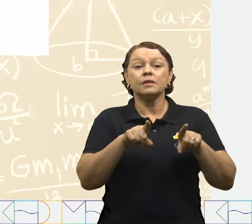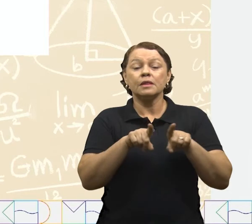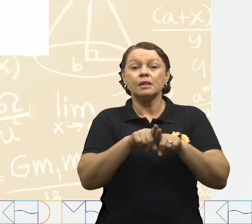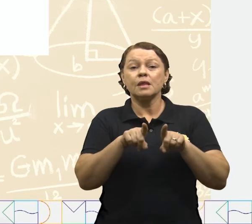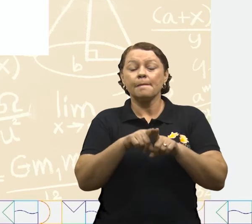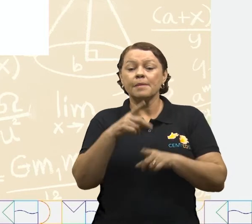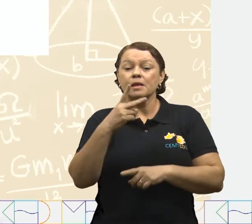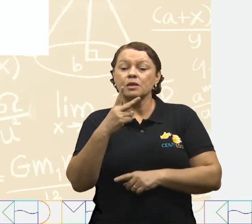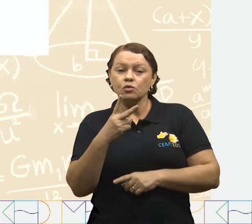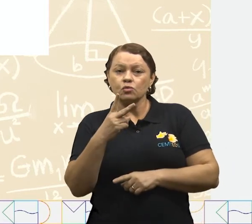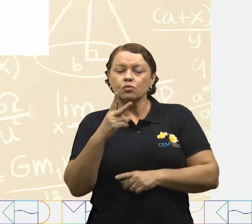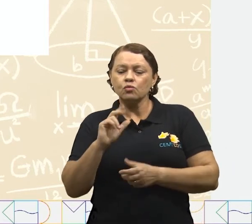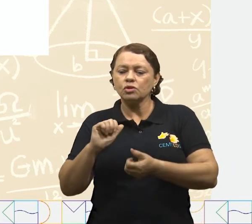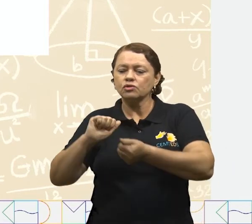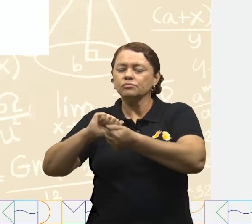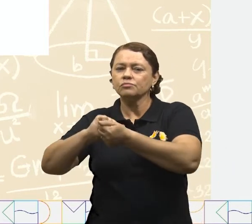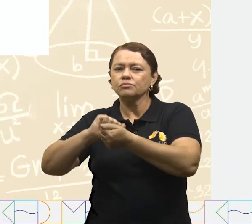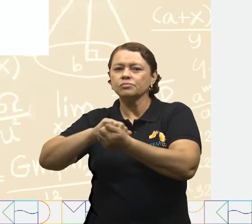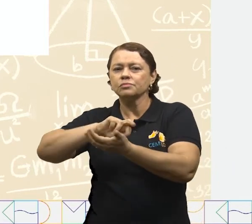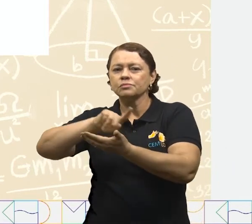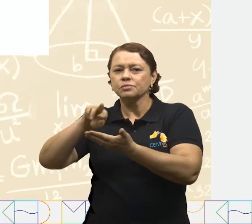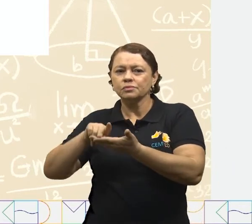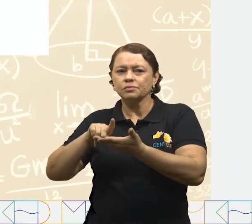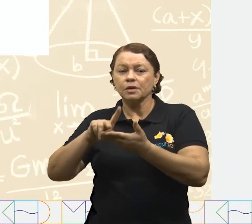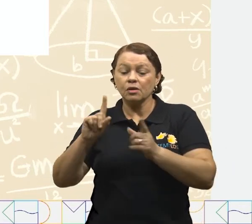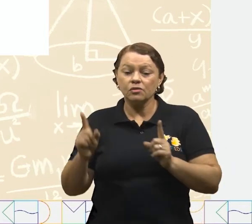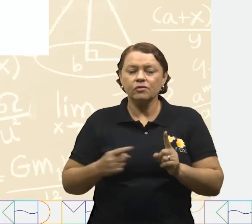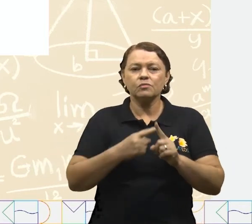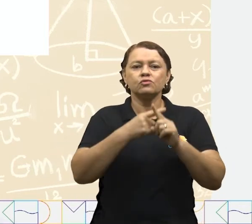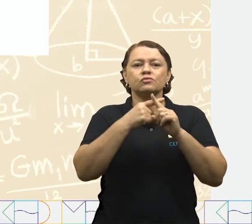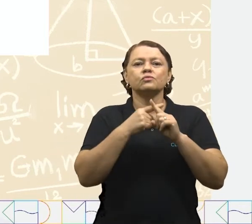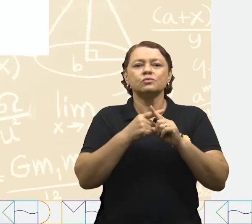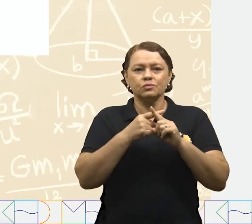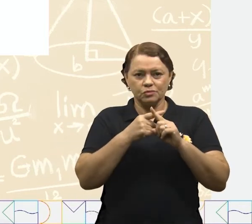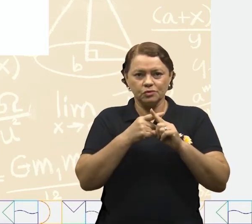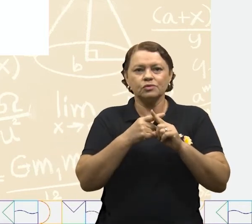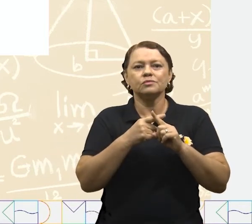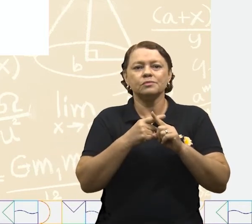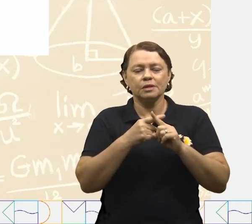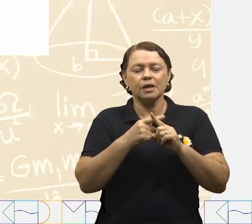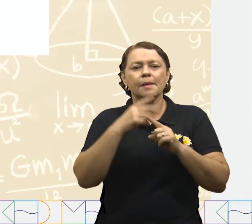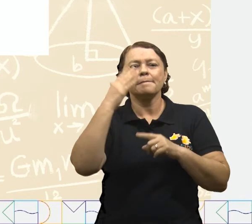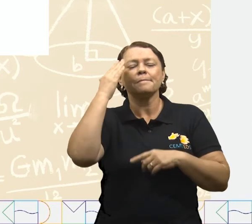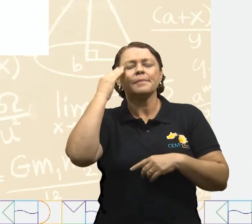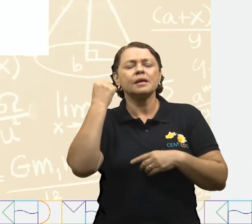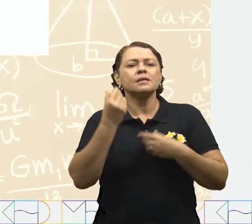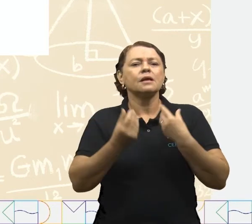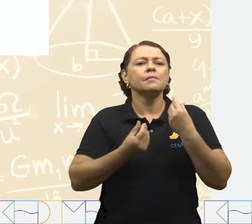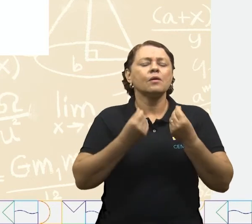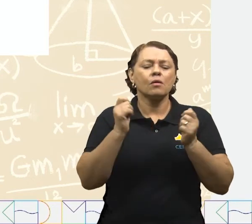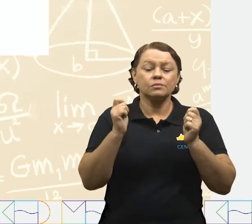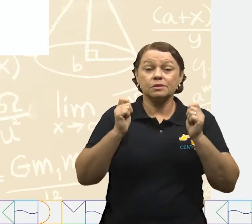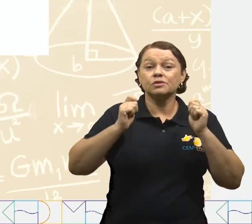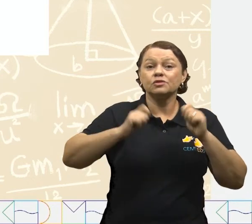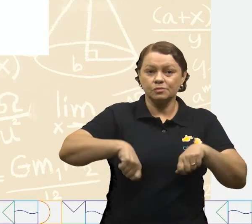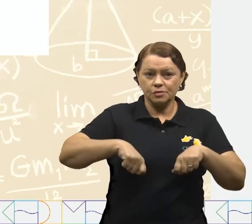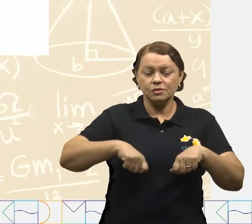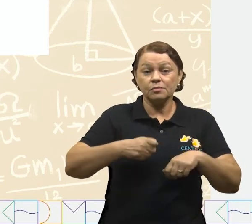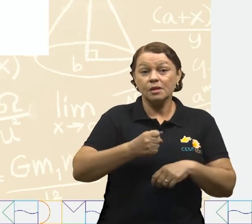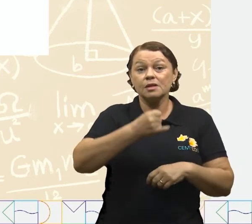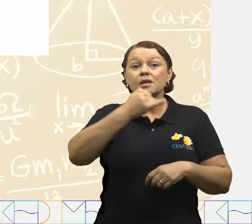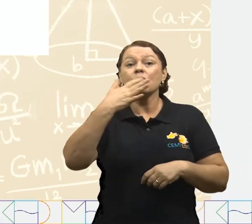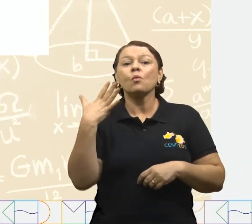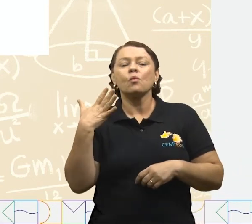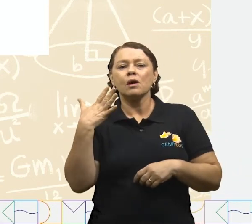há duas opções de acompanhamento nós vamos multiplicar esses valores para nós sabermos Quais as possibilidades